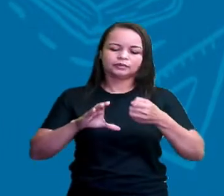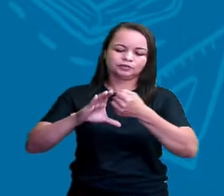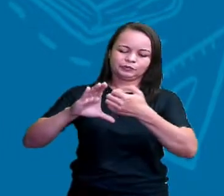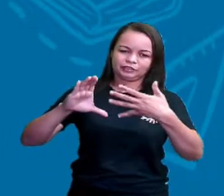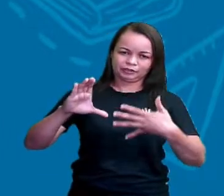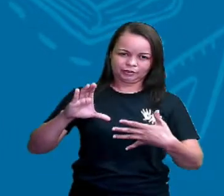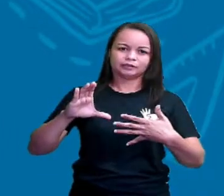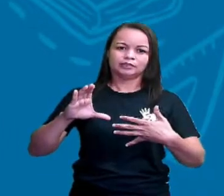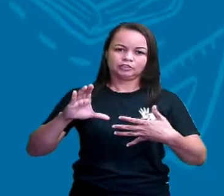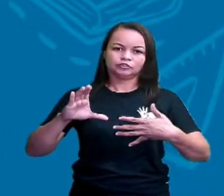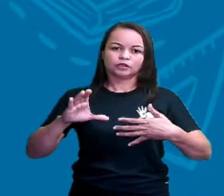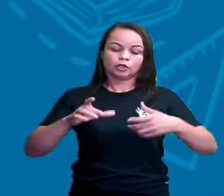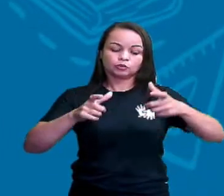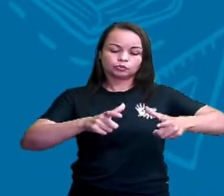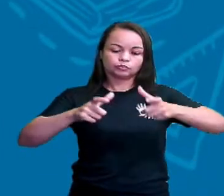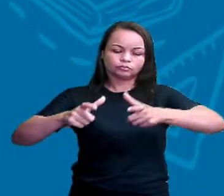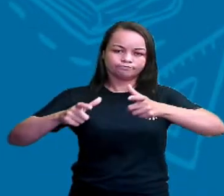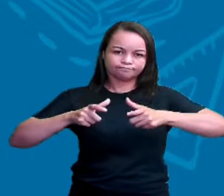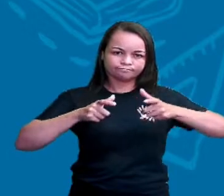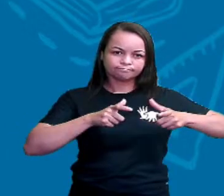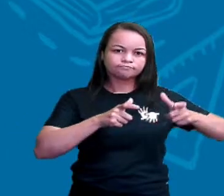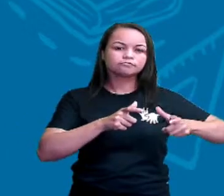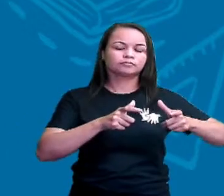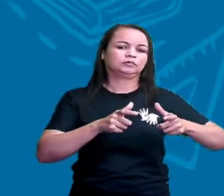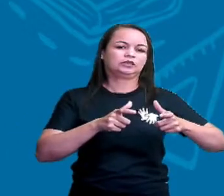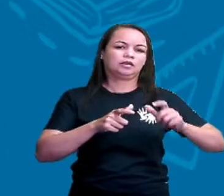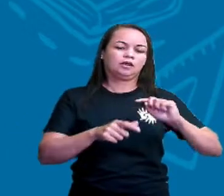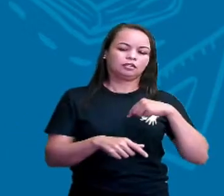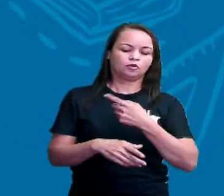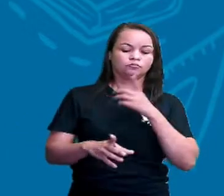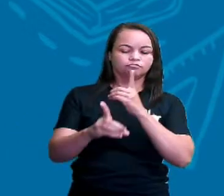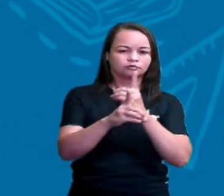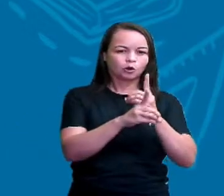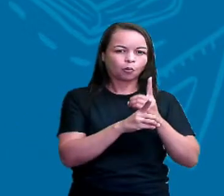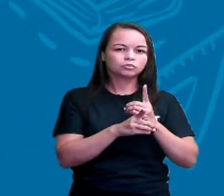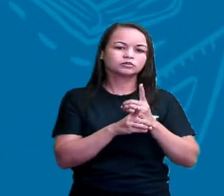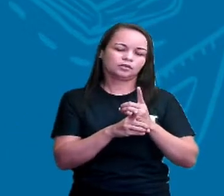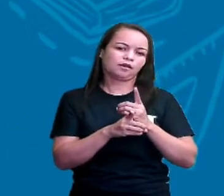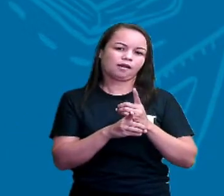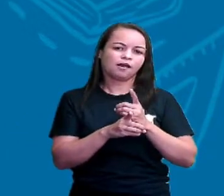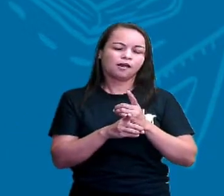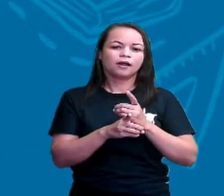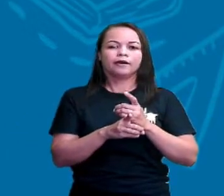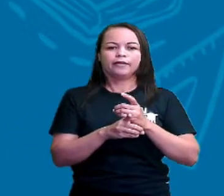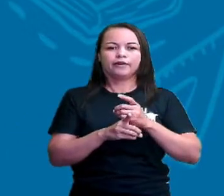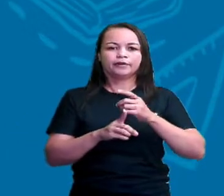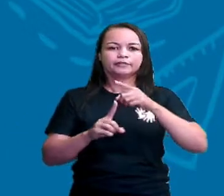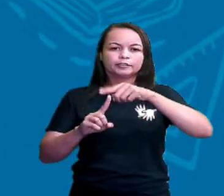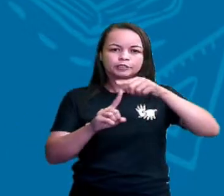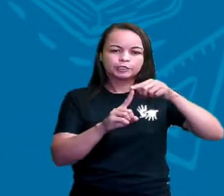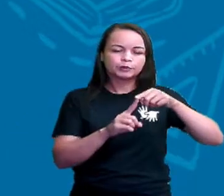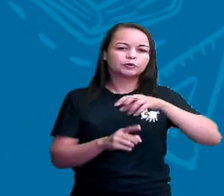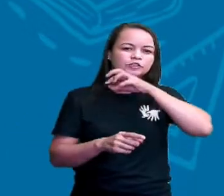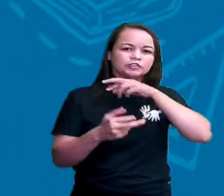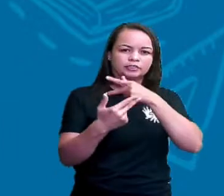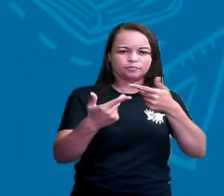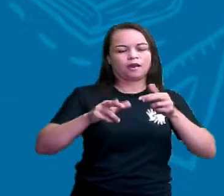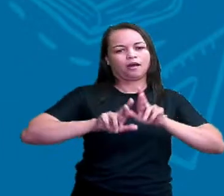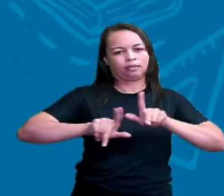do ambiente, né, nós vamos encontrar diferentes tipos de animais.